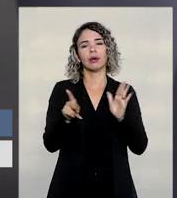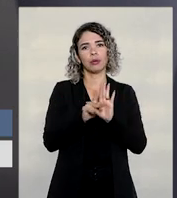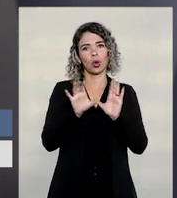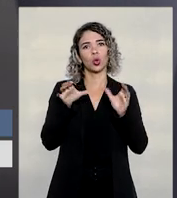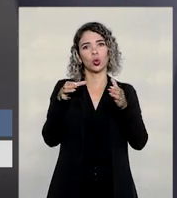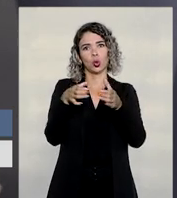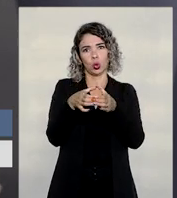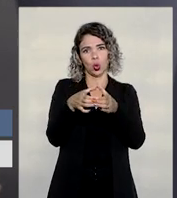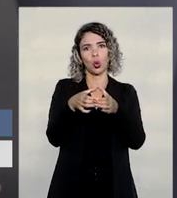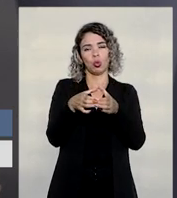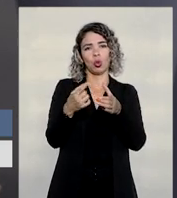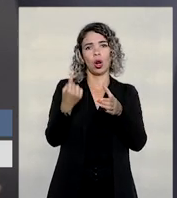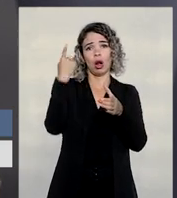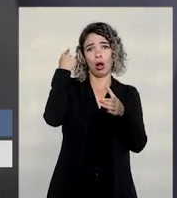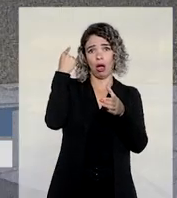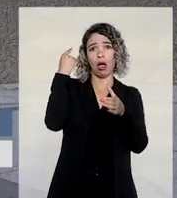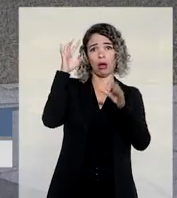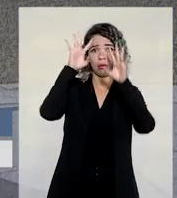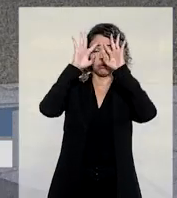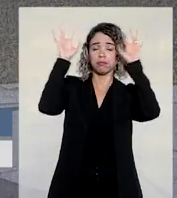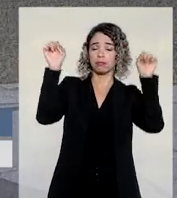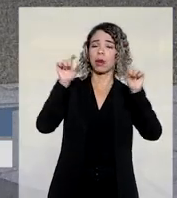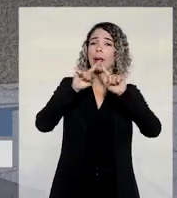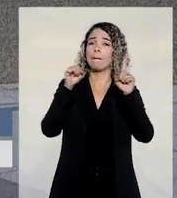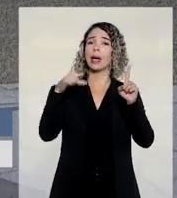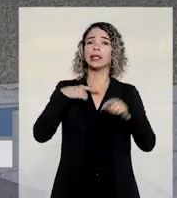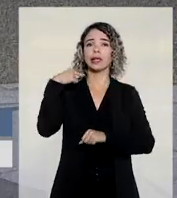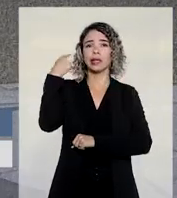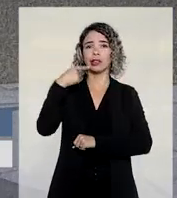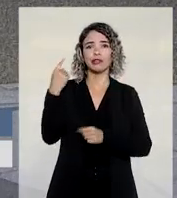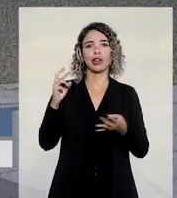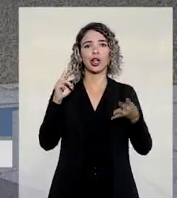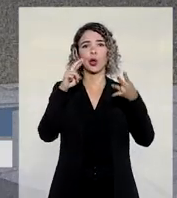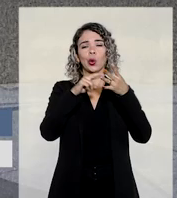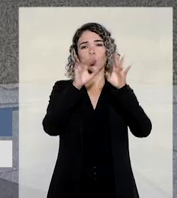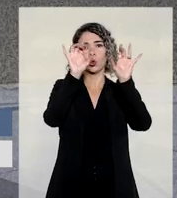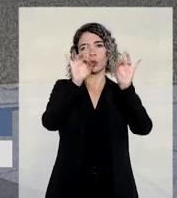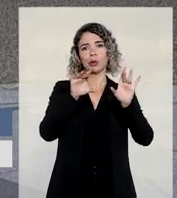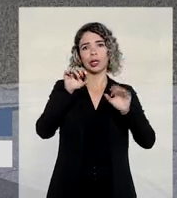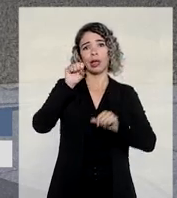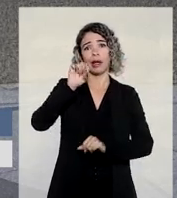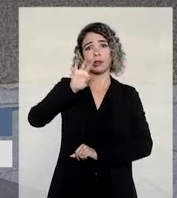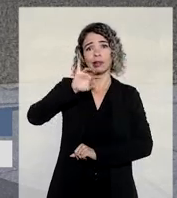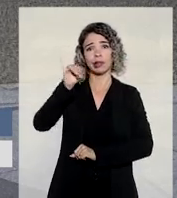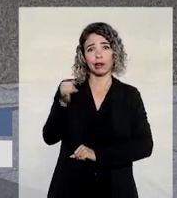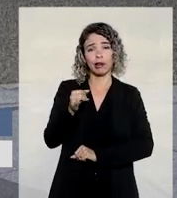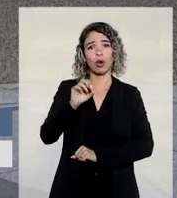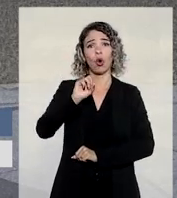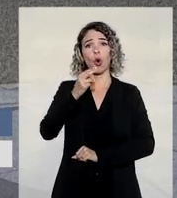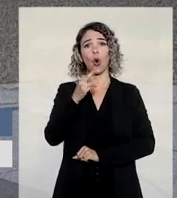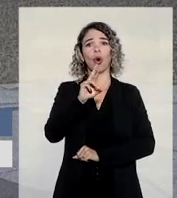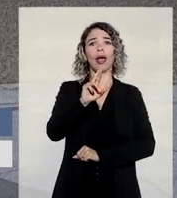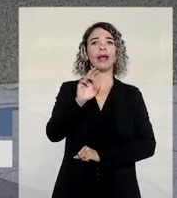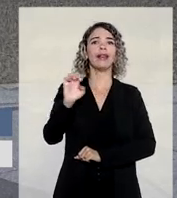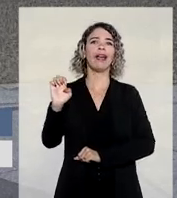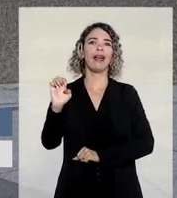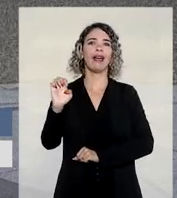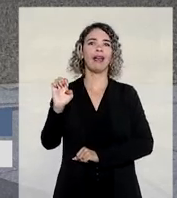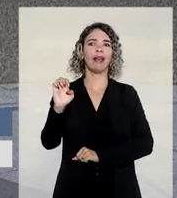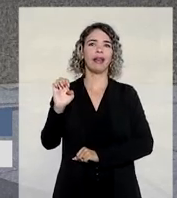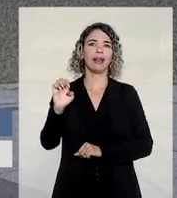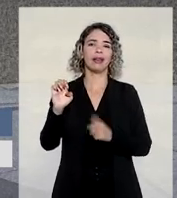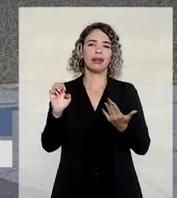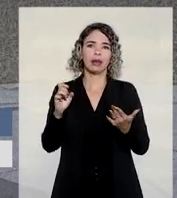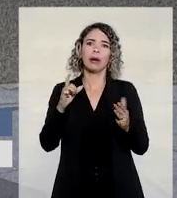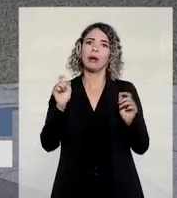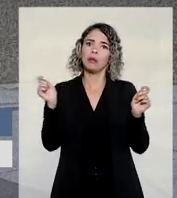ou vice-presidente da corte local. Por incrível que pareça, ainda há advogados que vêm interpor o recurso especial aqui no STJ ou o RE, o recurso